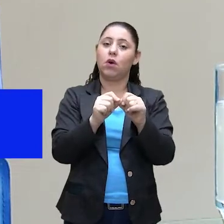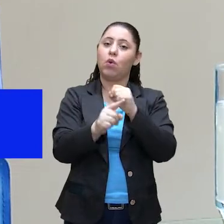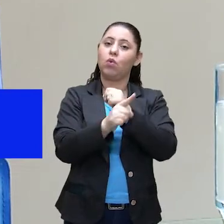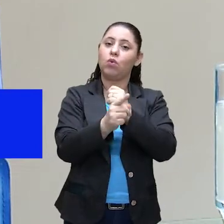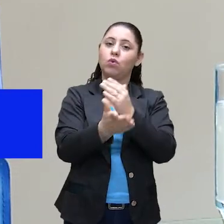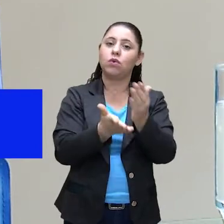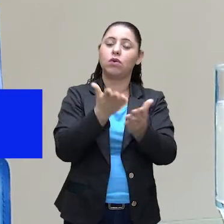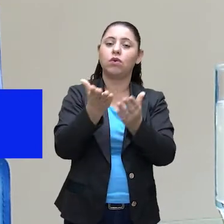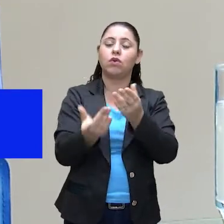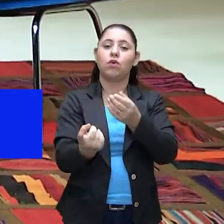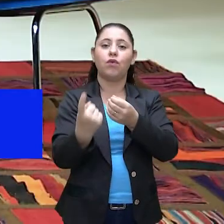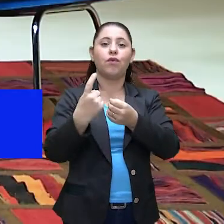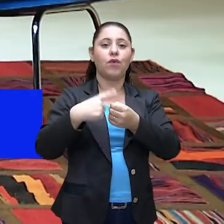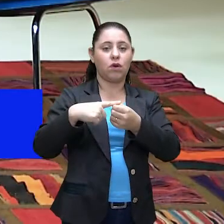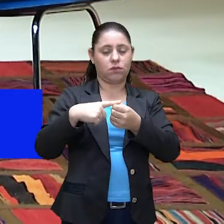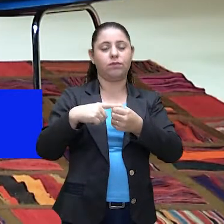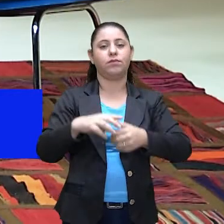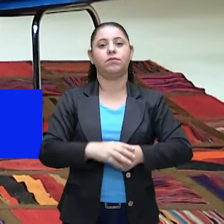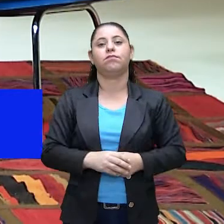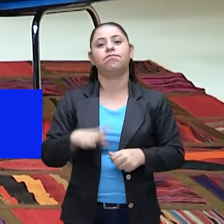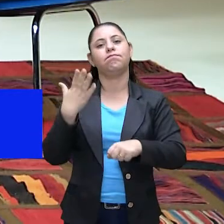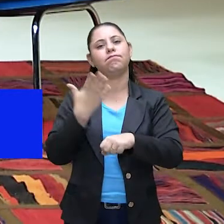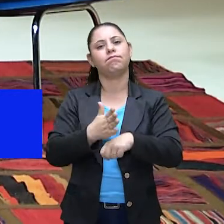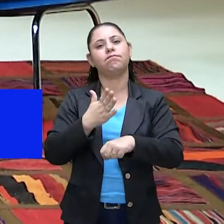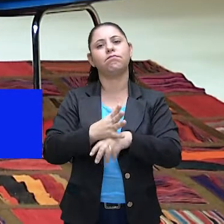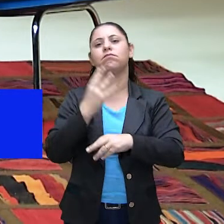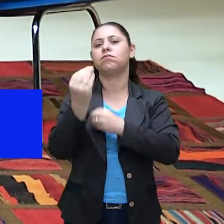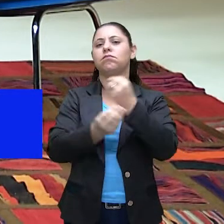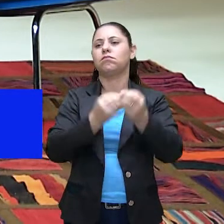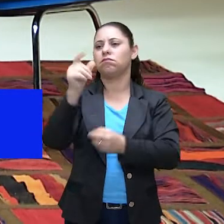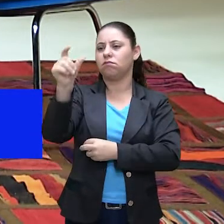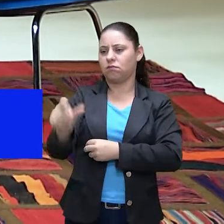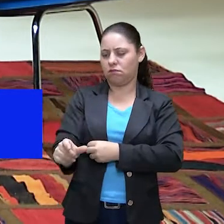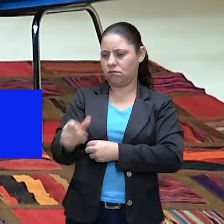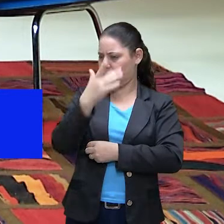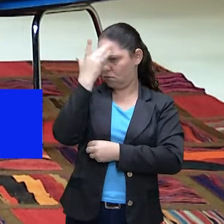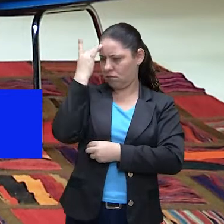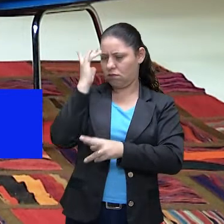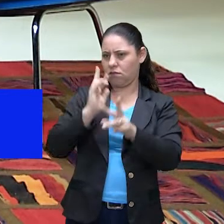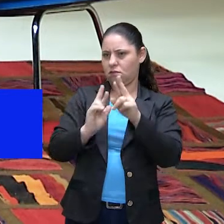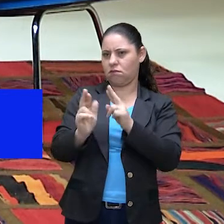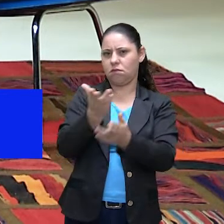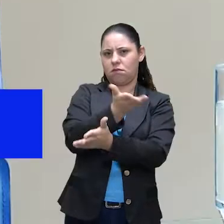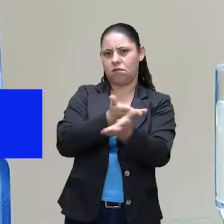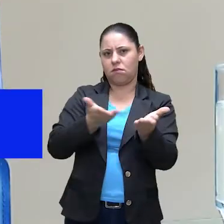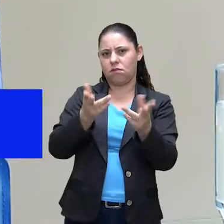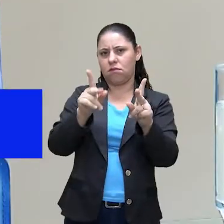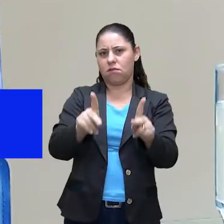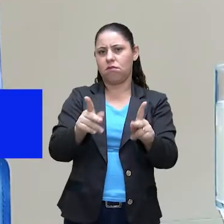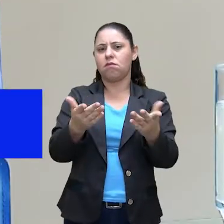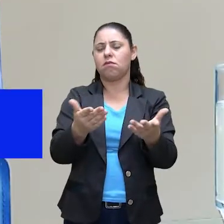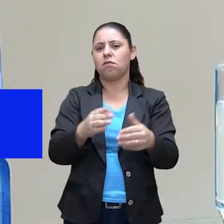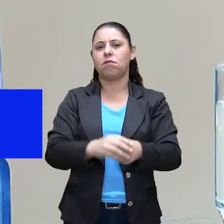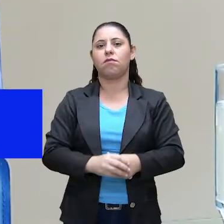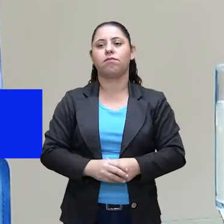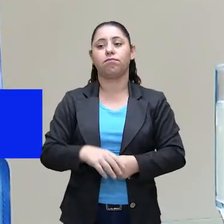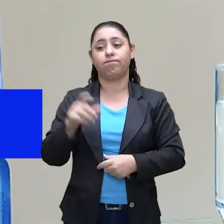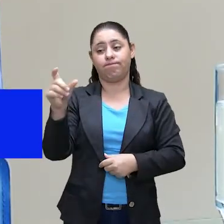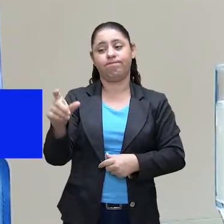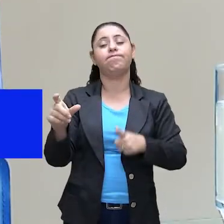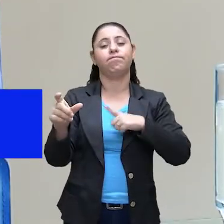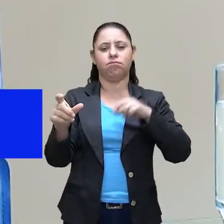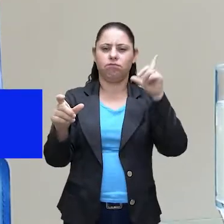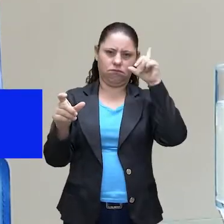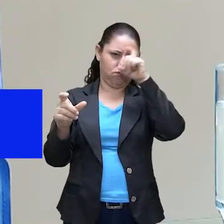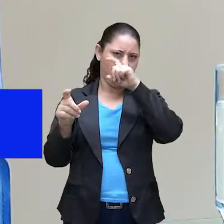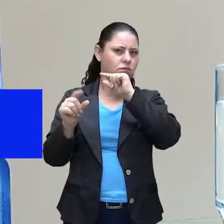um tratamento de recuperação disso. Na prática, como que esse indivíduo ele se relaciona? Na realidade, esse indivíduo